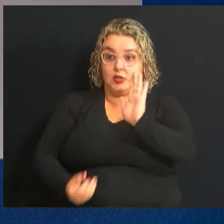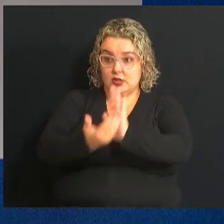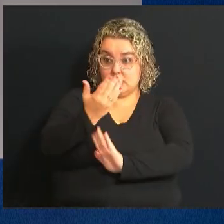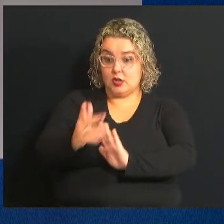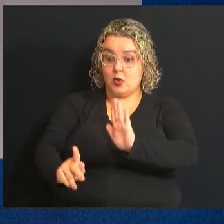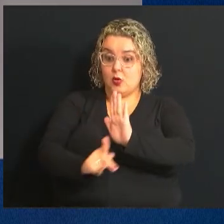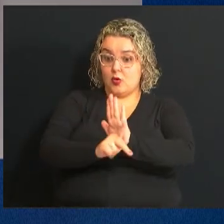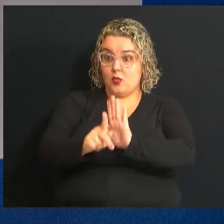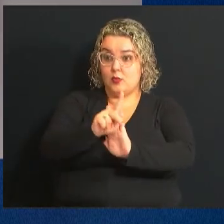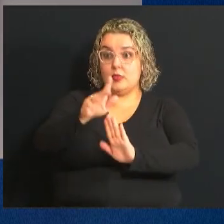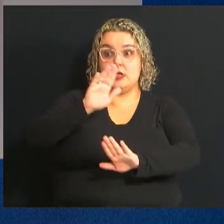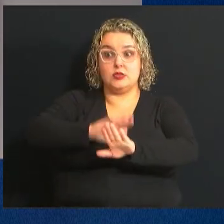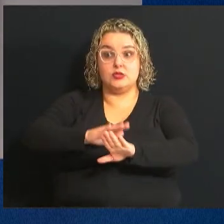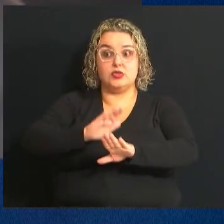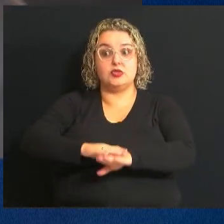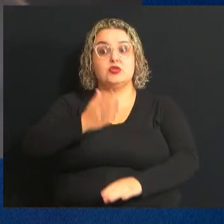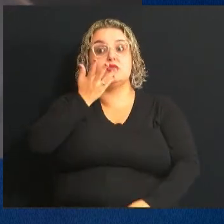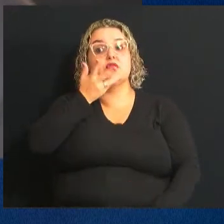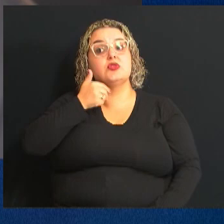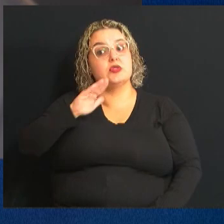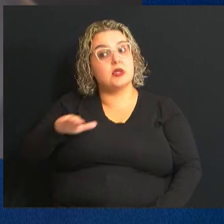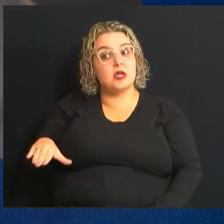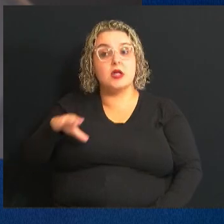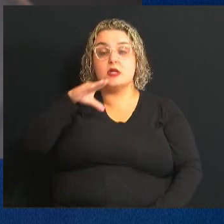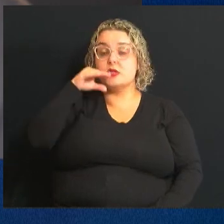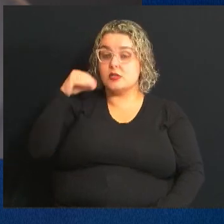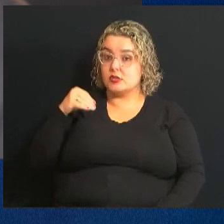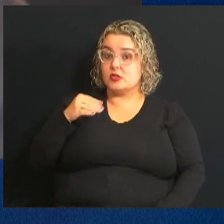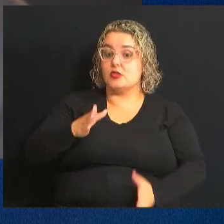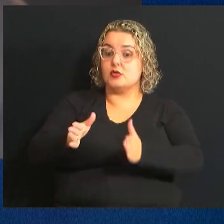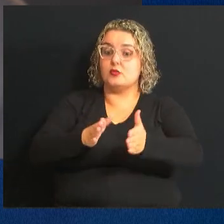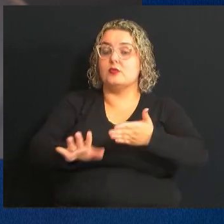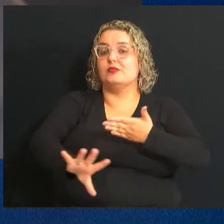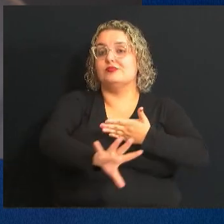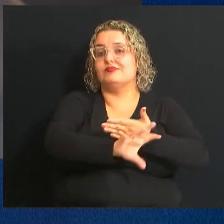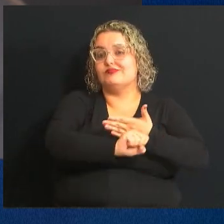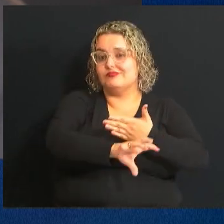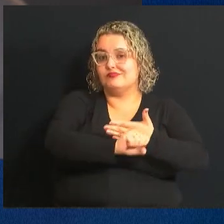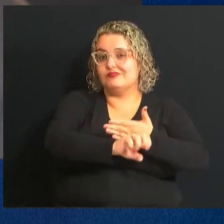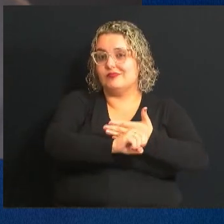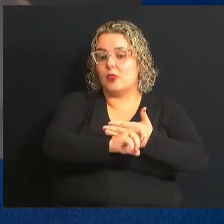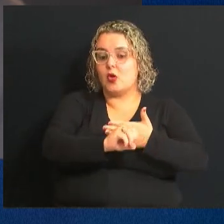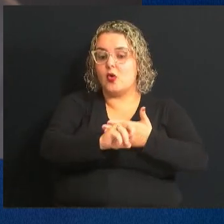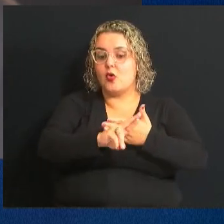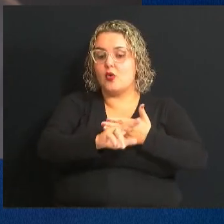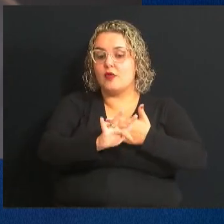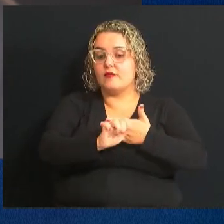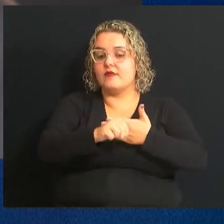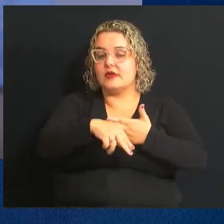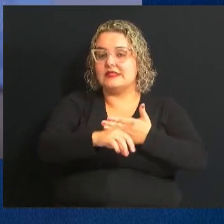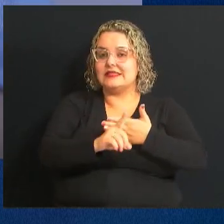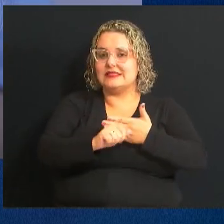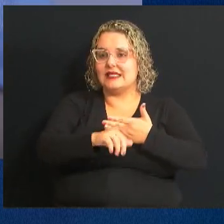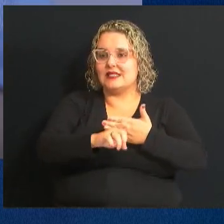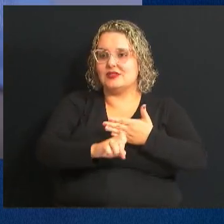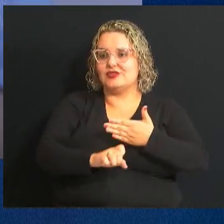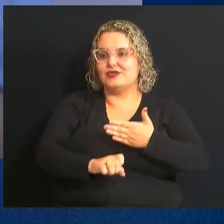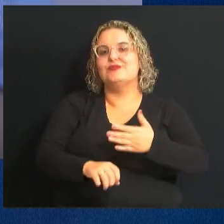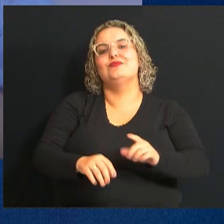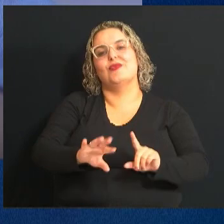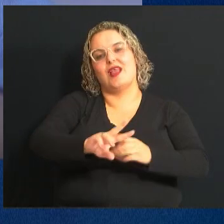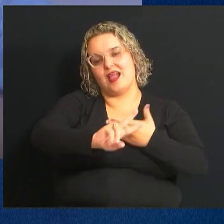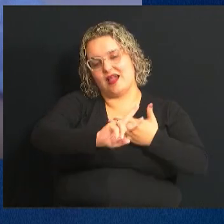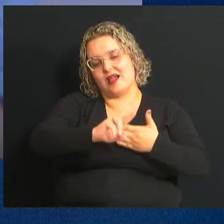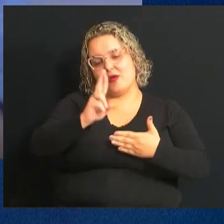às crianças e adolescentes em situação de orfandade causada por violência doméstica contra a mulher, é sancionado